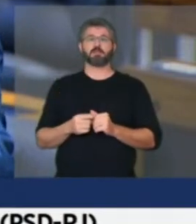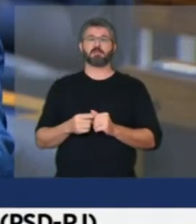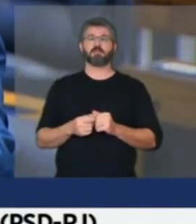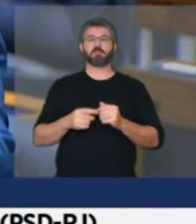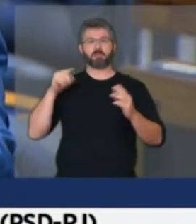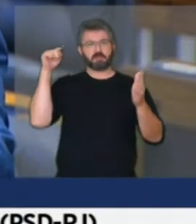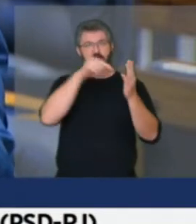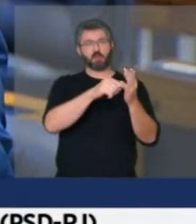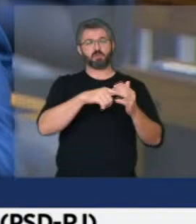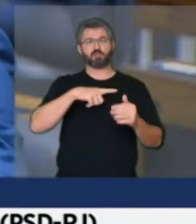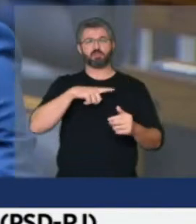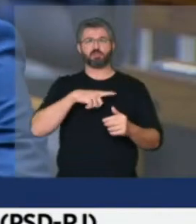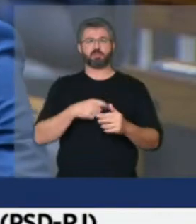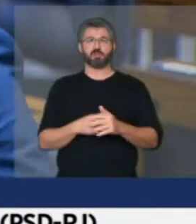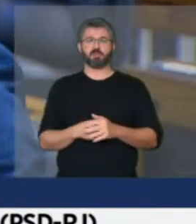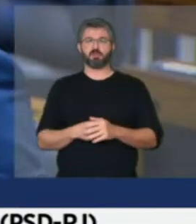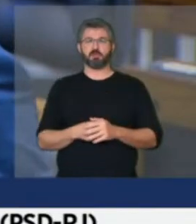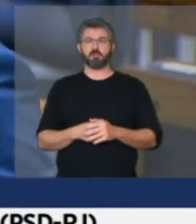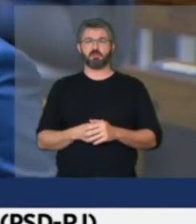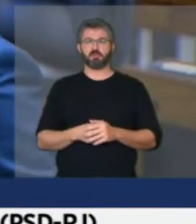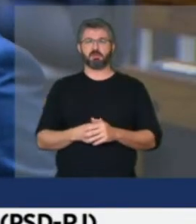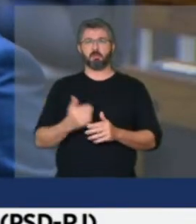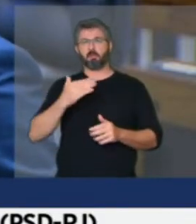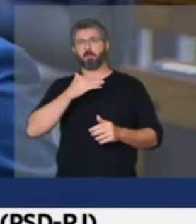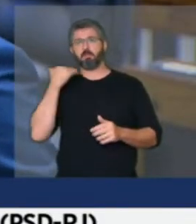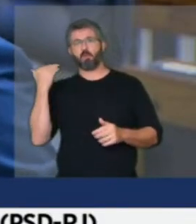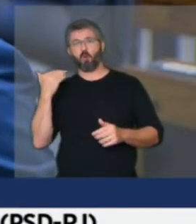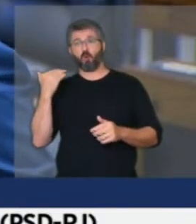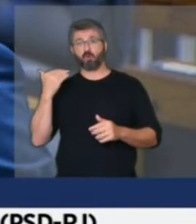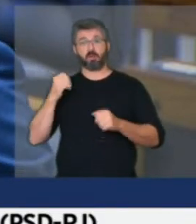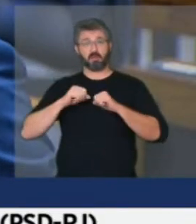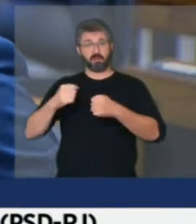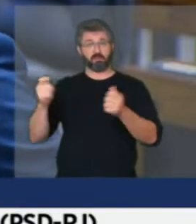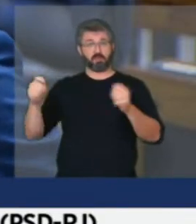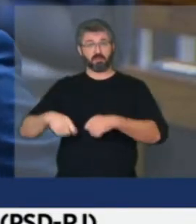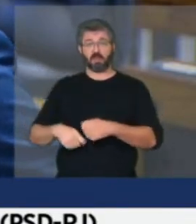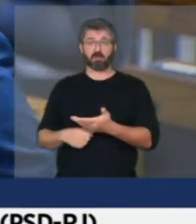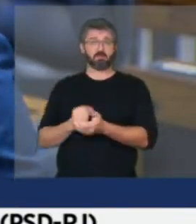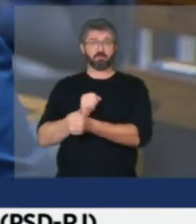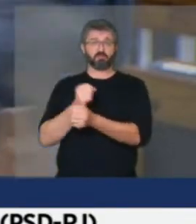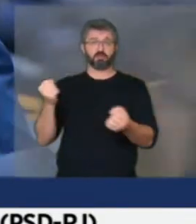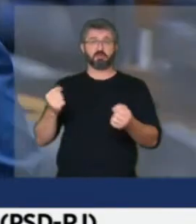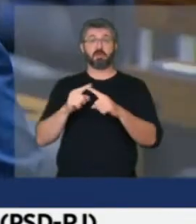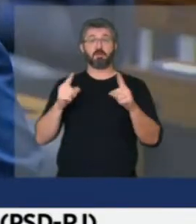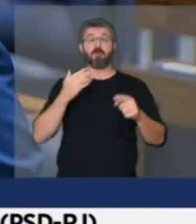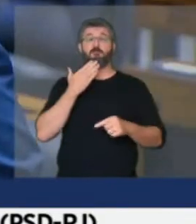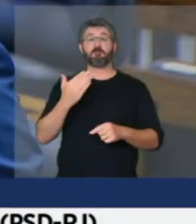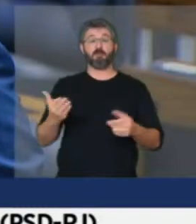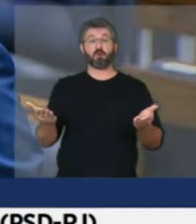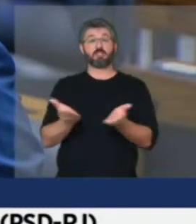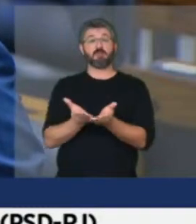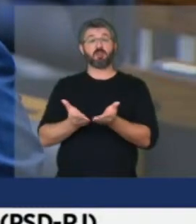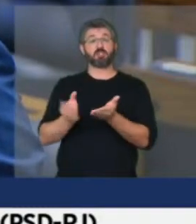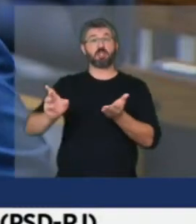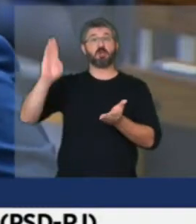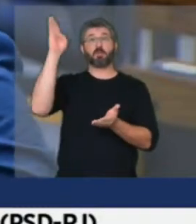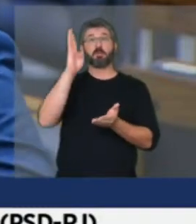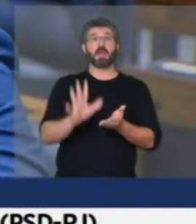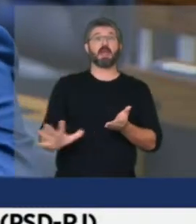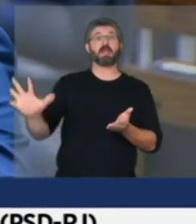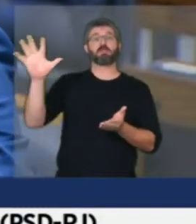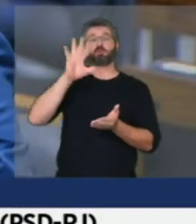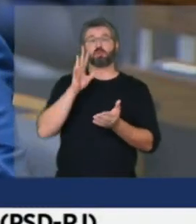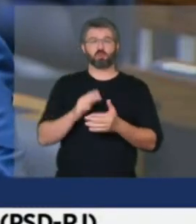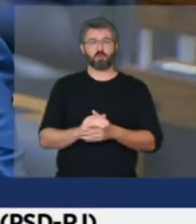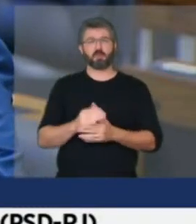denunciar. Quem está morto não se defende, mas em nome dos evangélicos desse país, e em